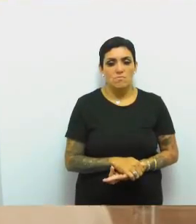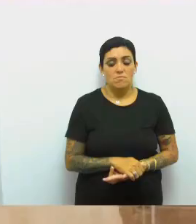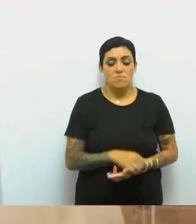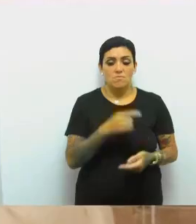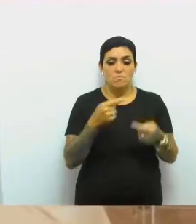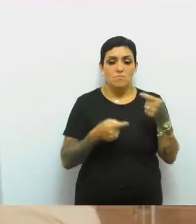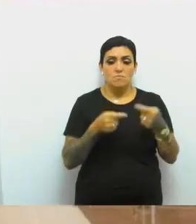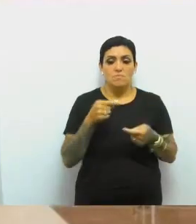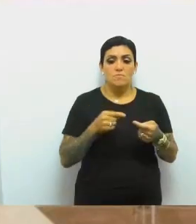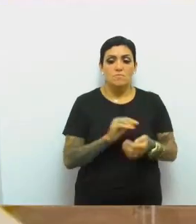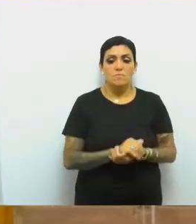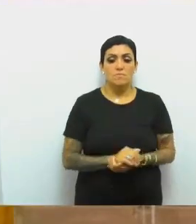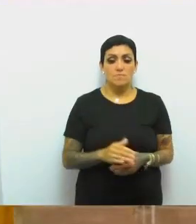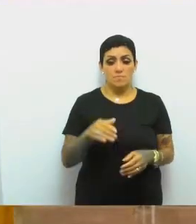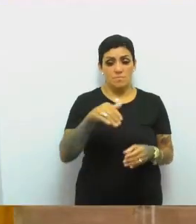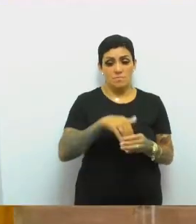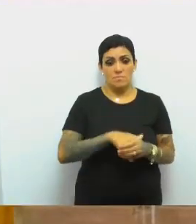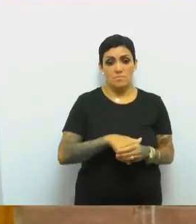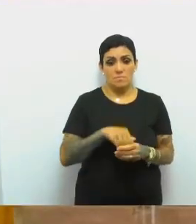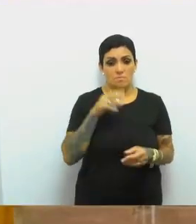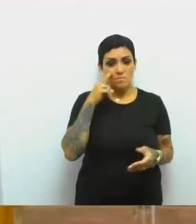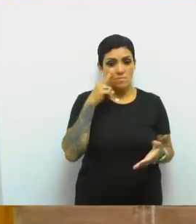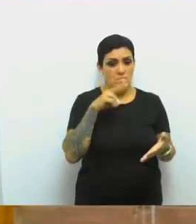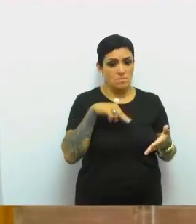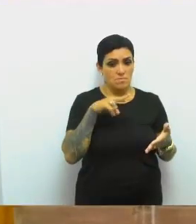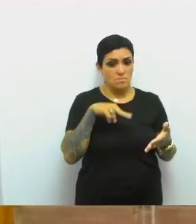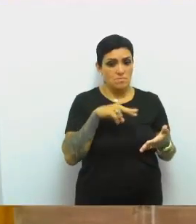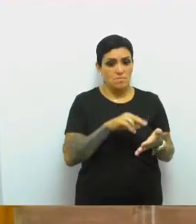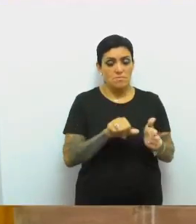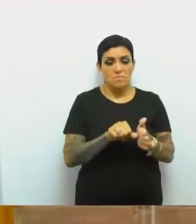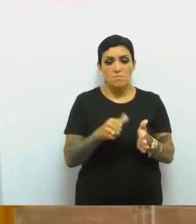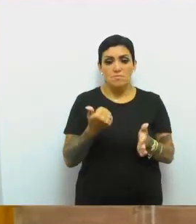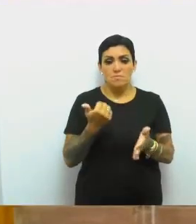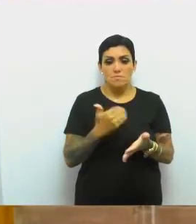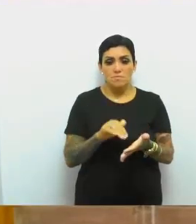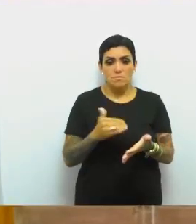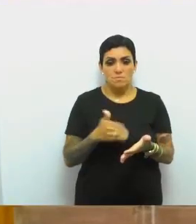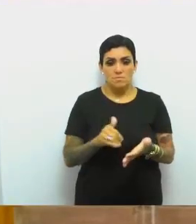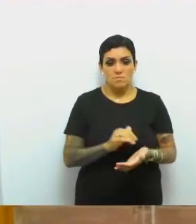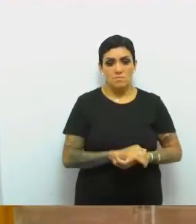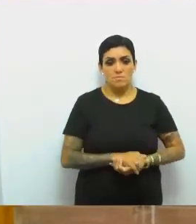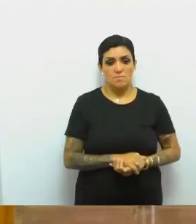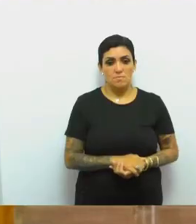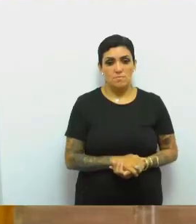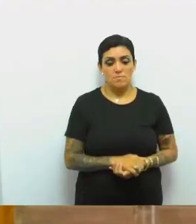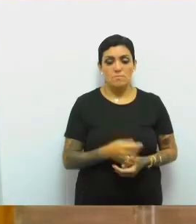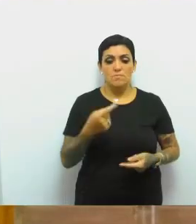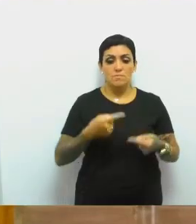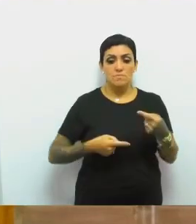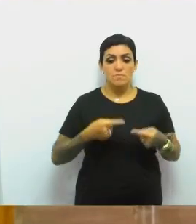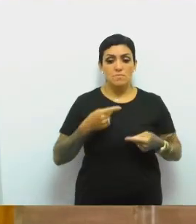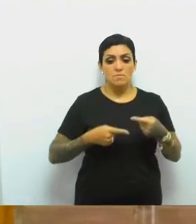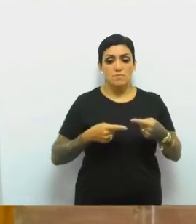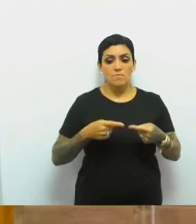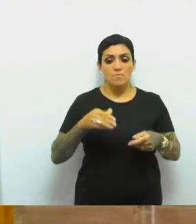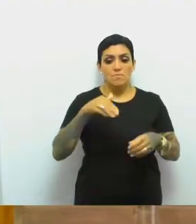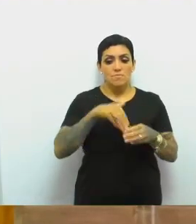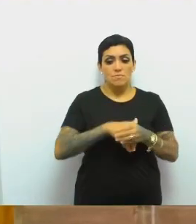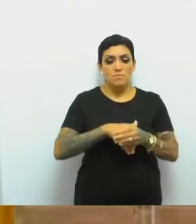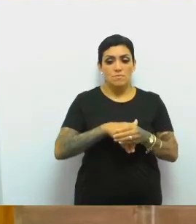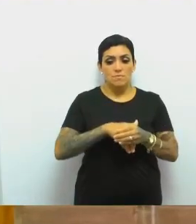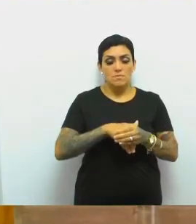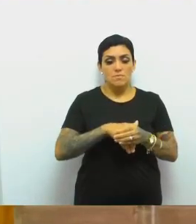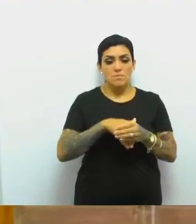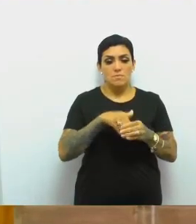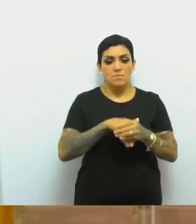Colocar em discussão, em votação, as matérias lidas pelo primeiro secretário. Em discussão,